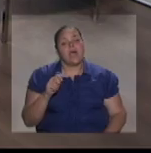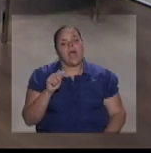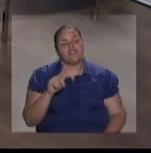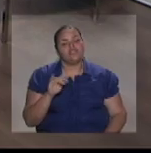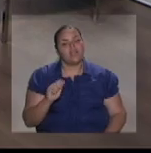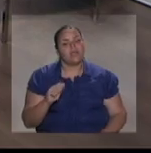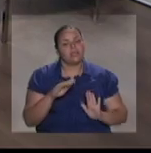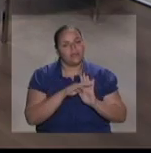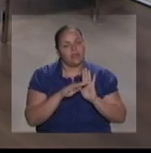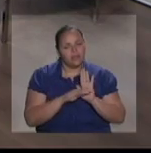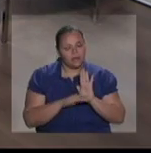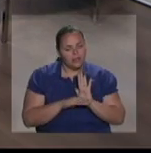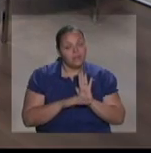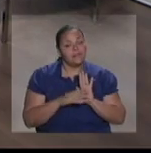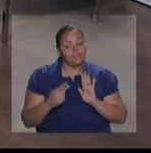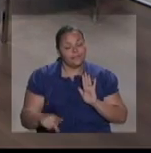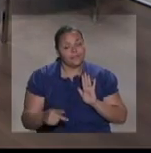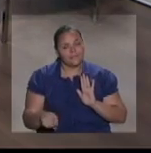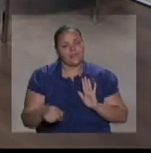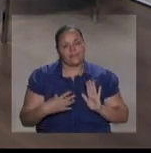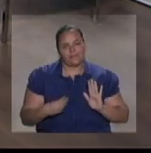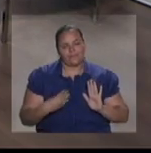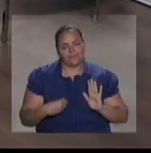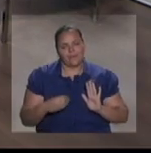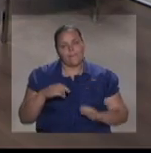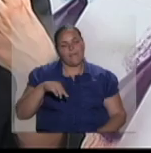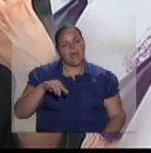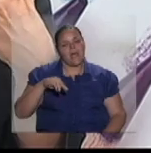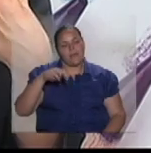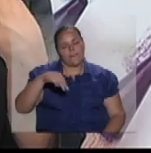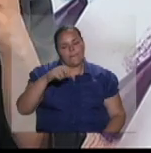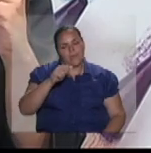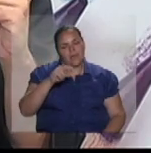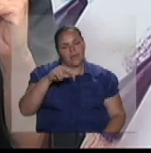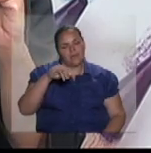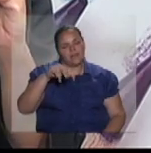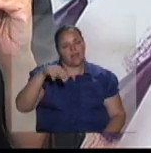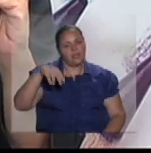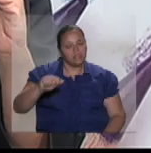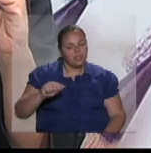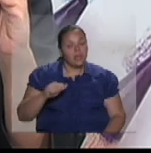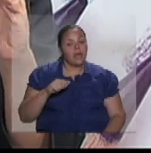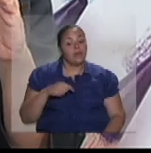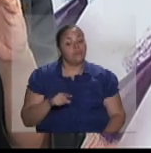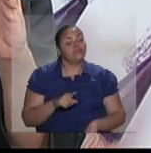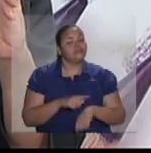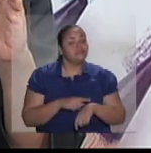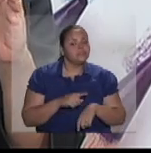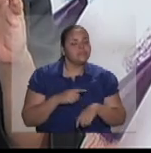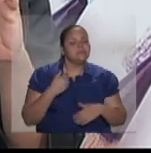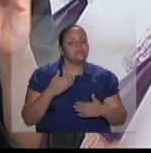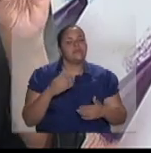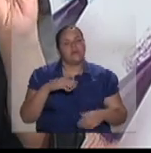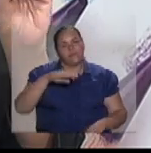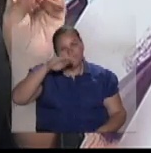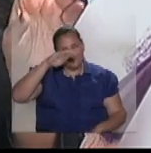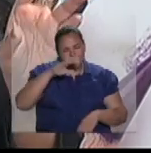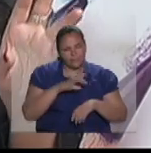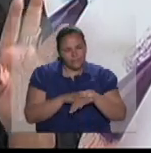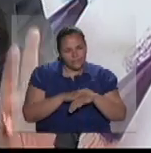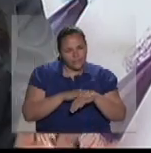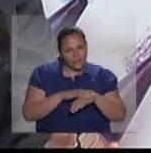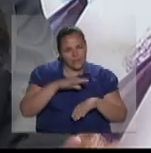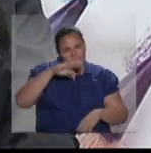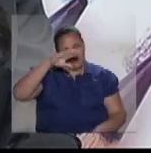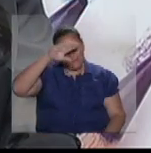da Mariana e falando também que a Mariana, há um tempo, teve uma febre